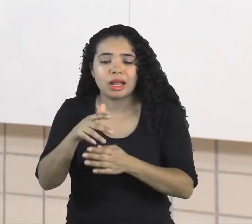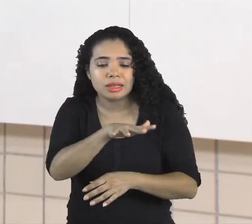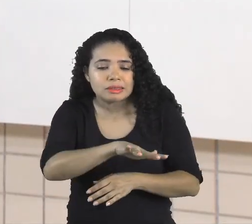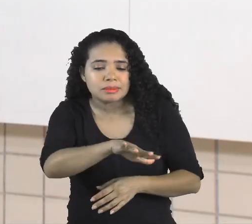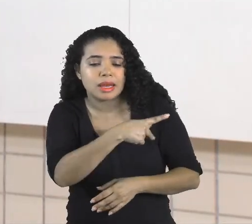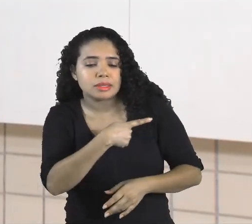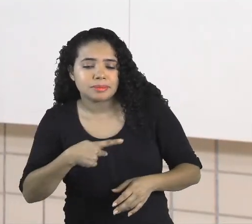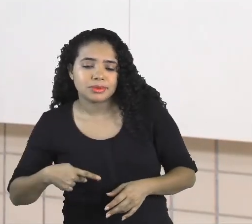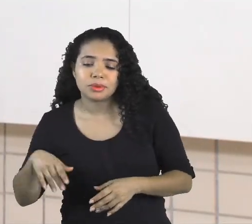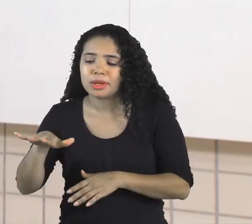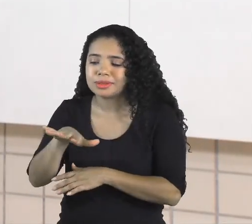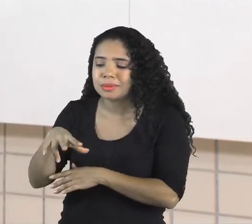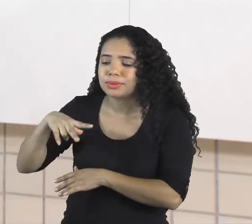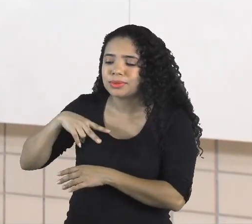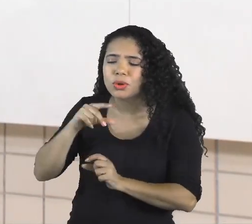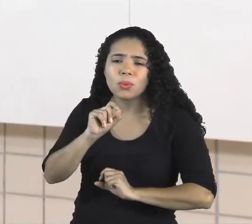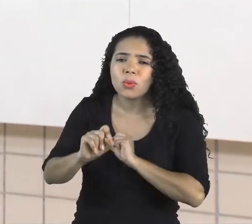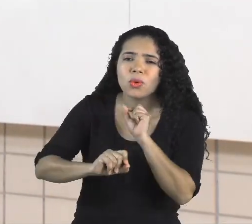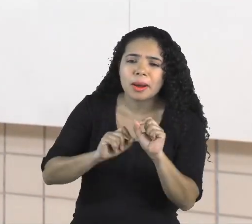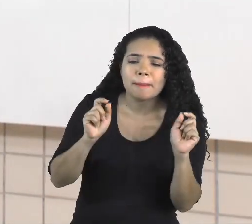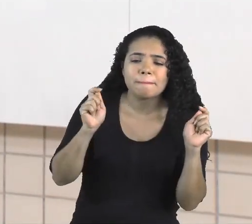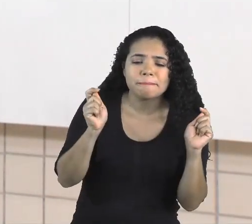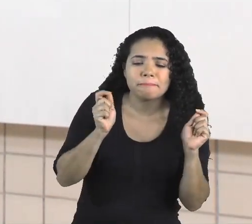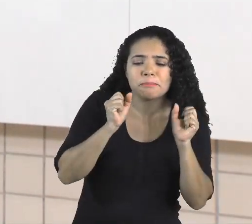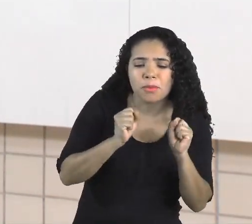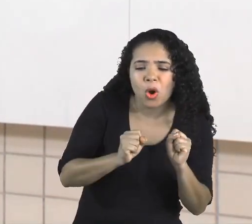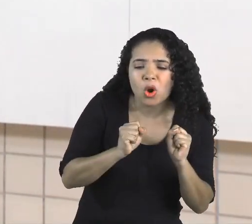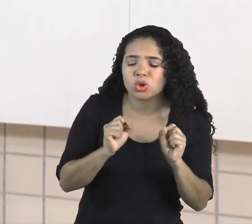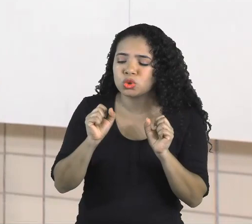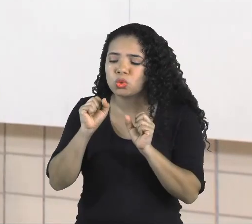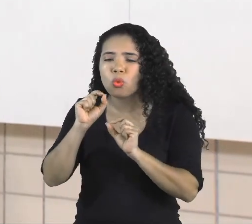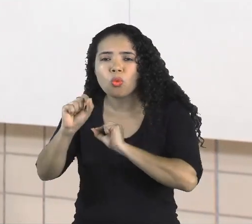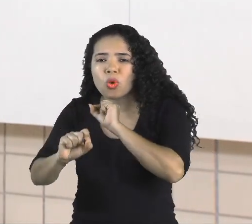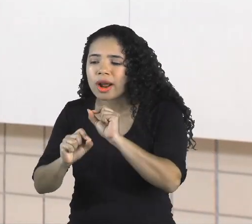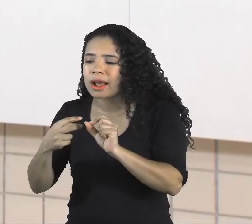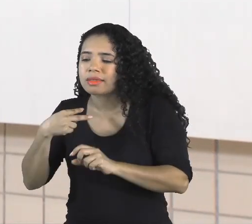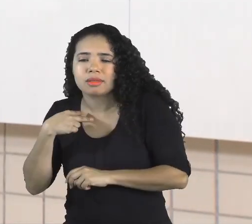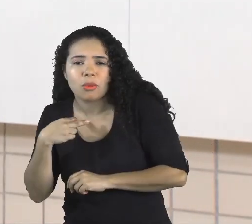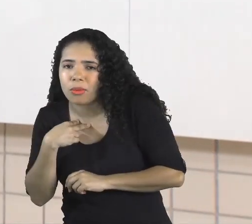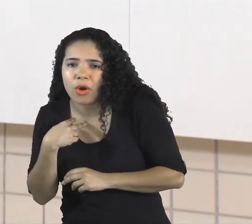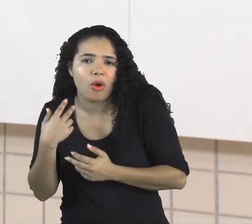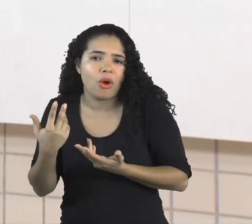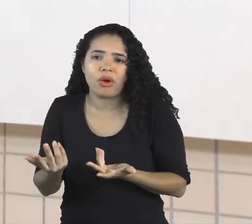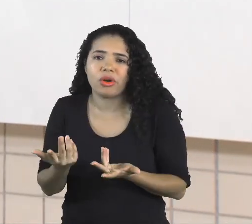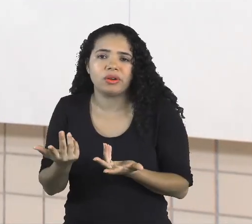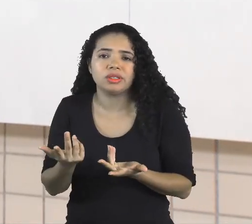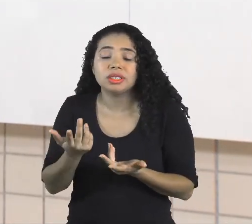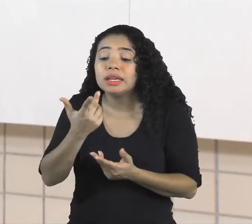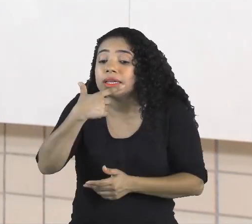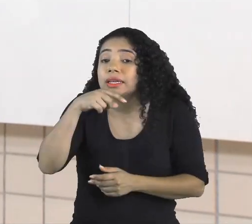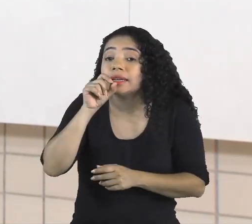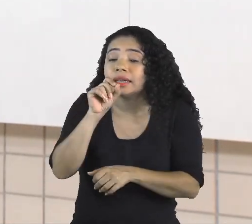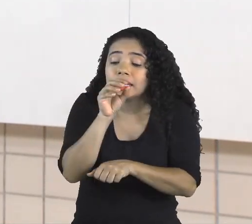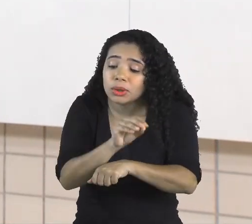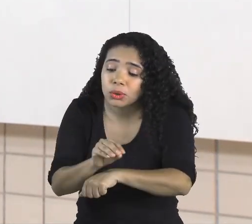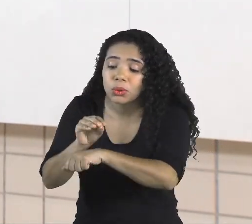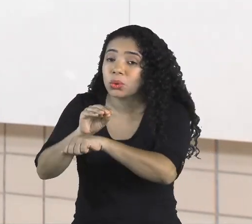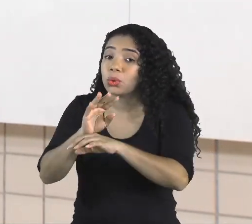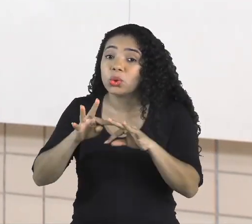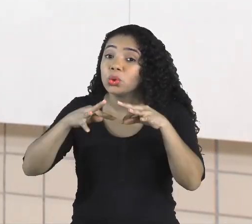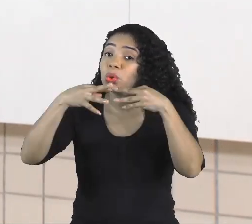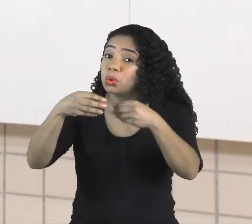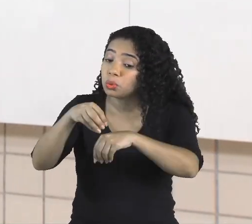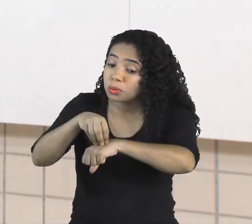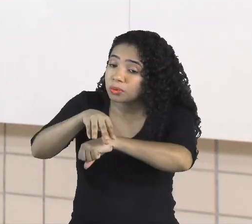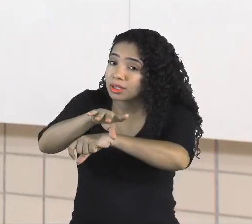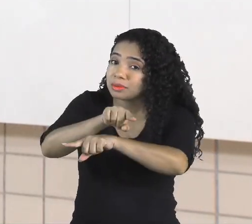podia, o que era um espaço público, o que era um espaço privado, o que podia neles, o que não podia, quem cuida. Tudo isso foi passado